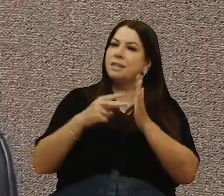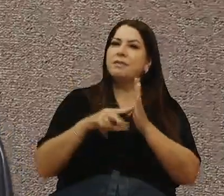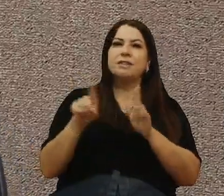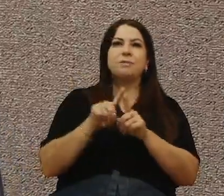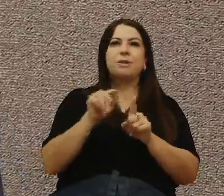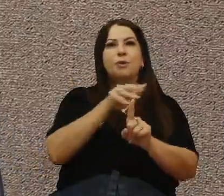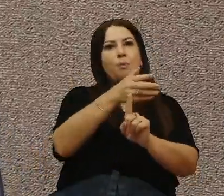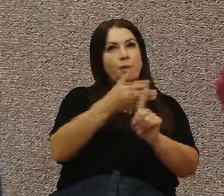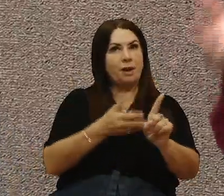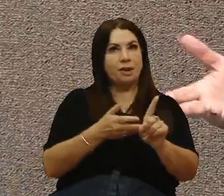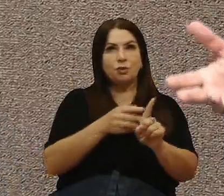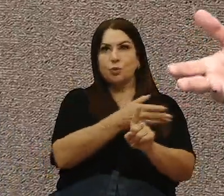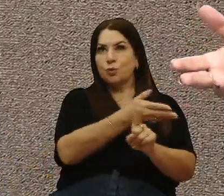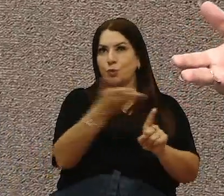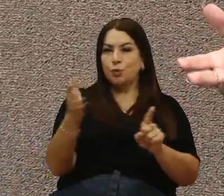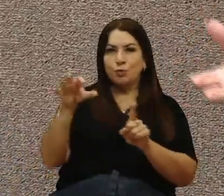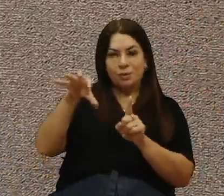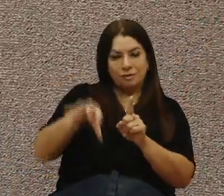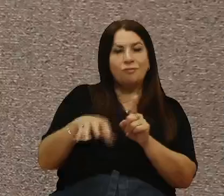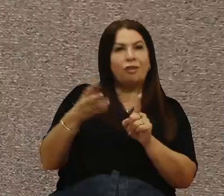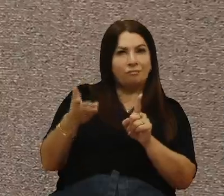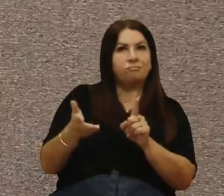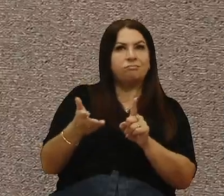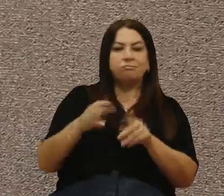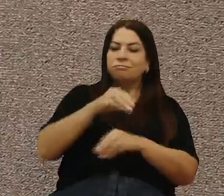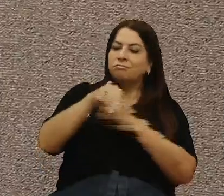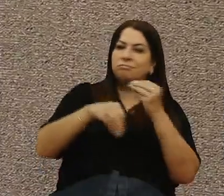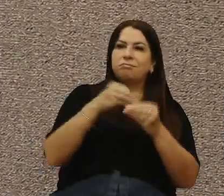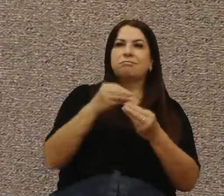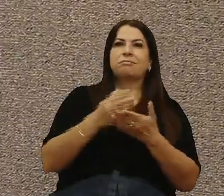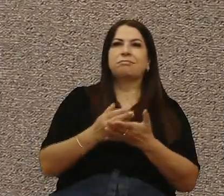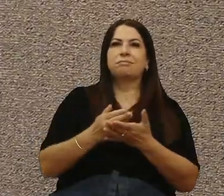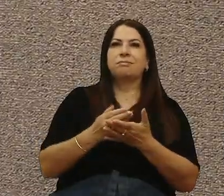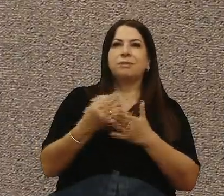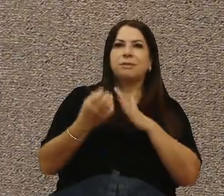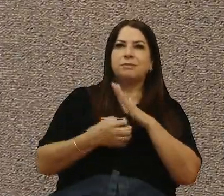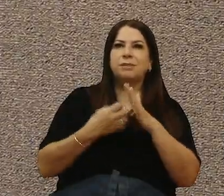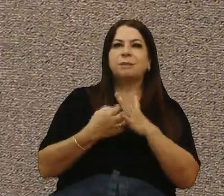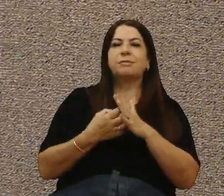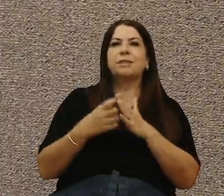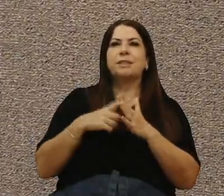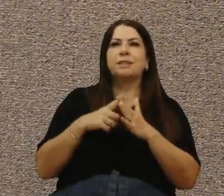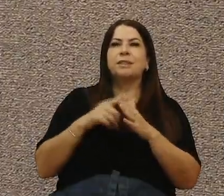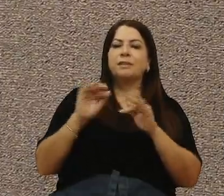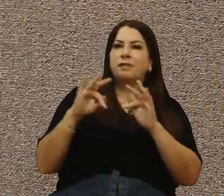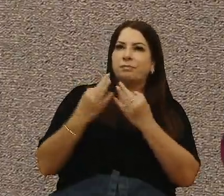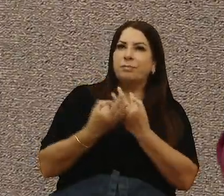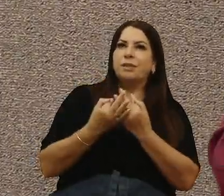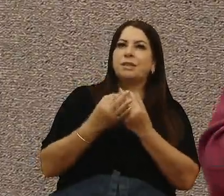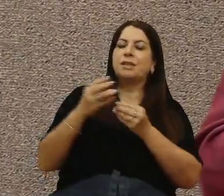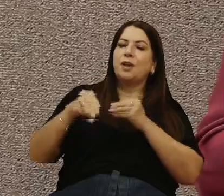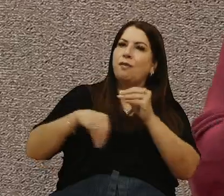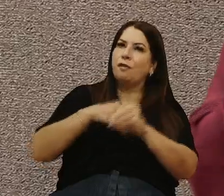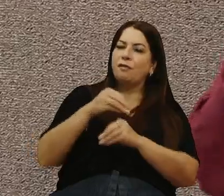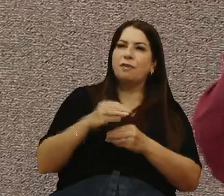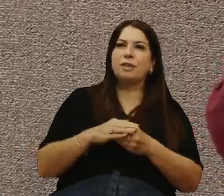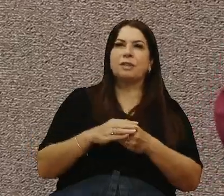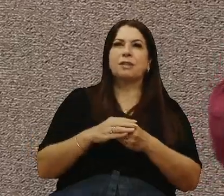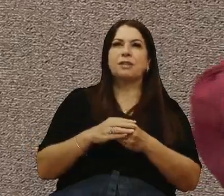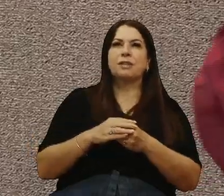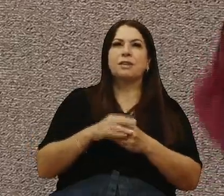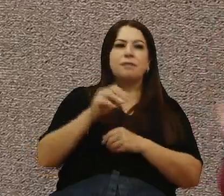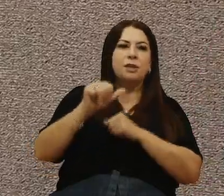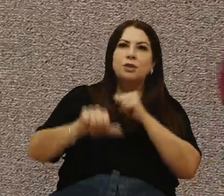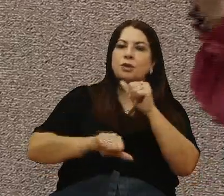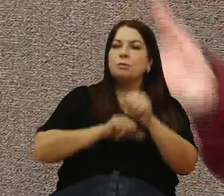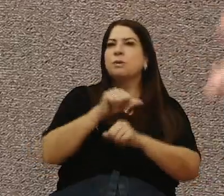prestar uma homenagem a todo o setor, né, que se envolve tanto, uma empresa que tem a família envolvida, que vai